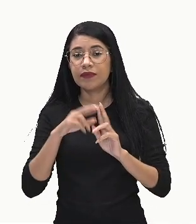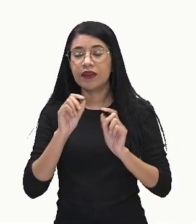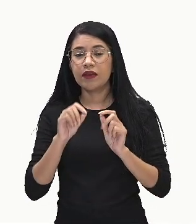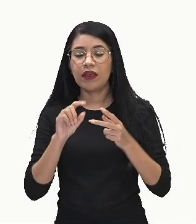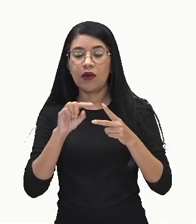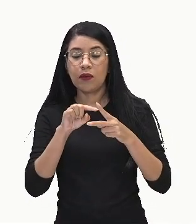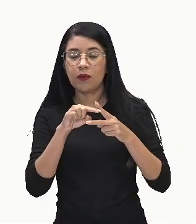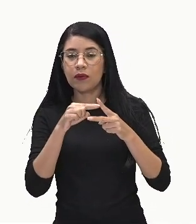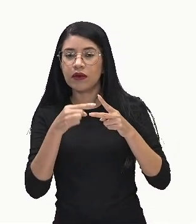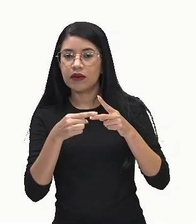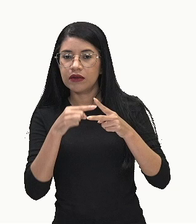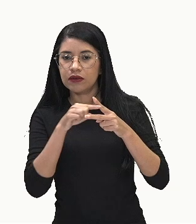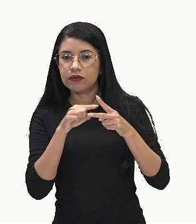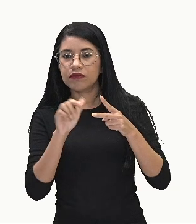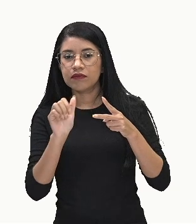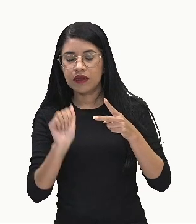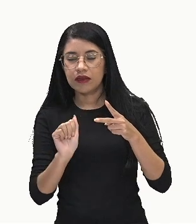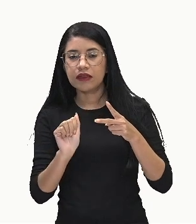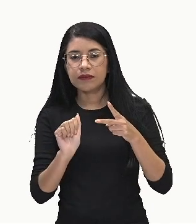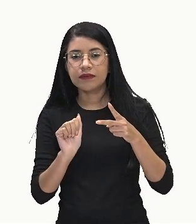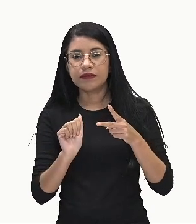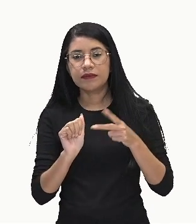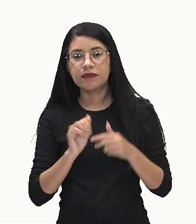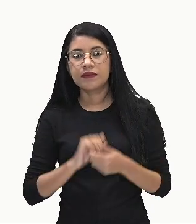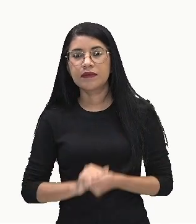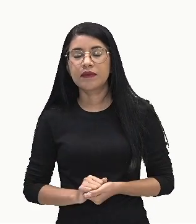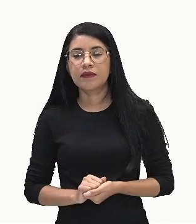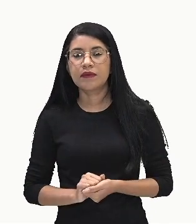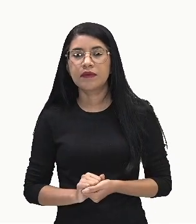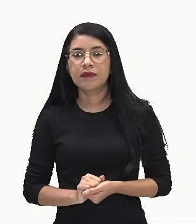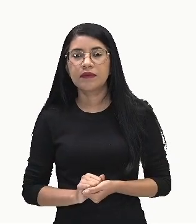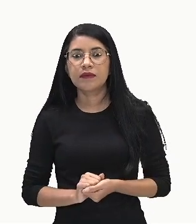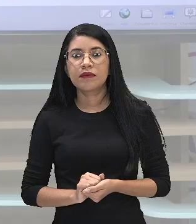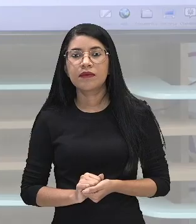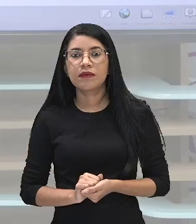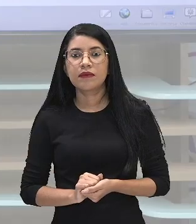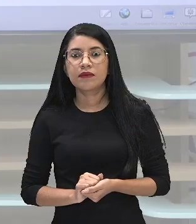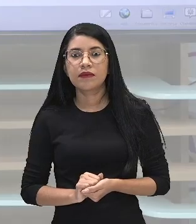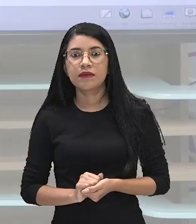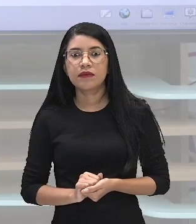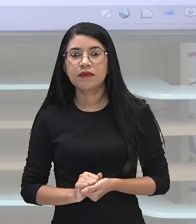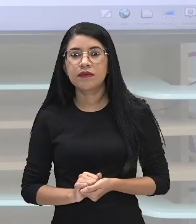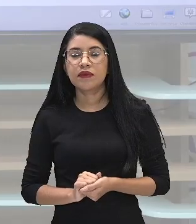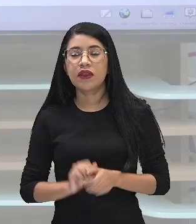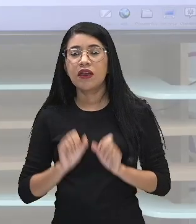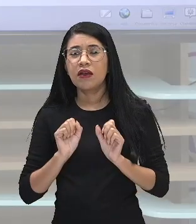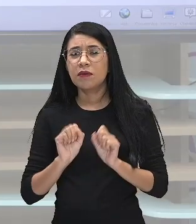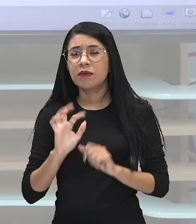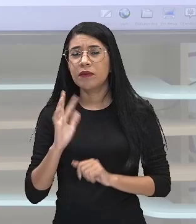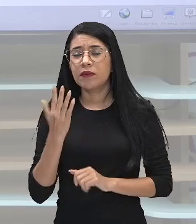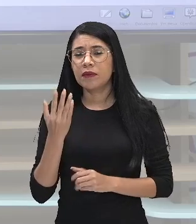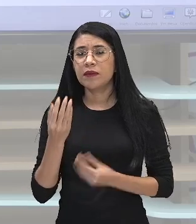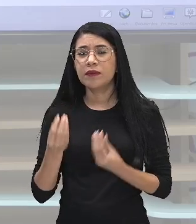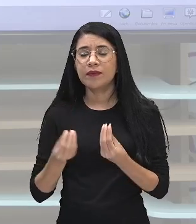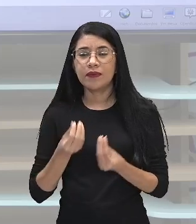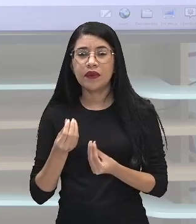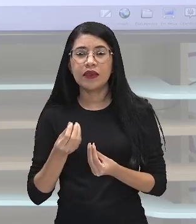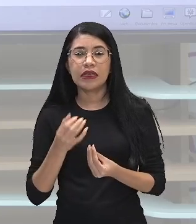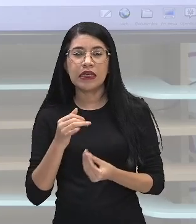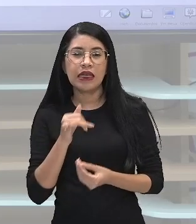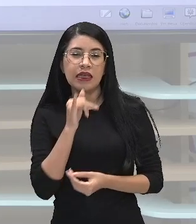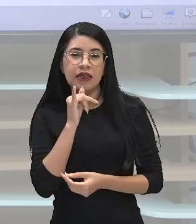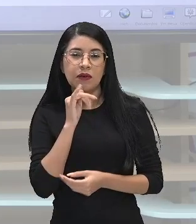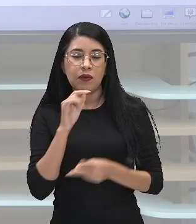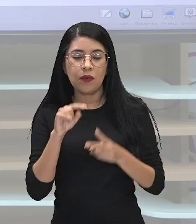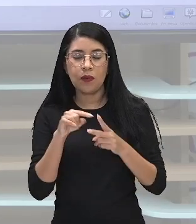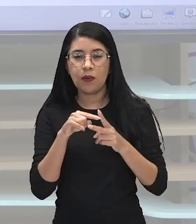ângulo, tá? Porque o que pode acontecer aqui é de o ângulo estar numa dessas